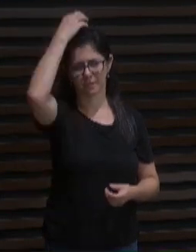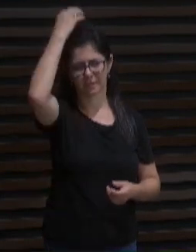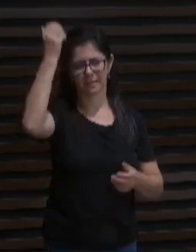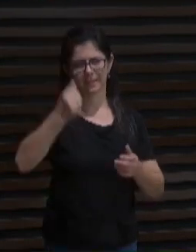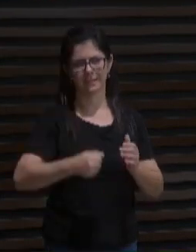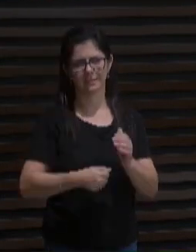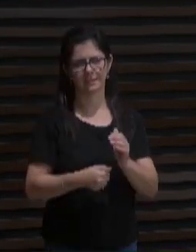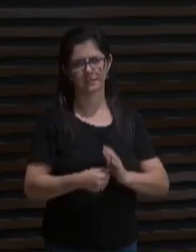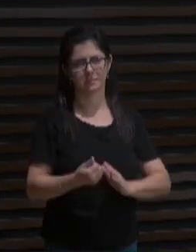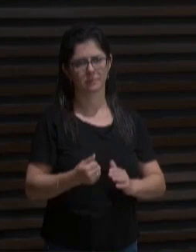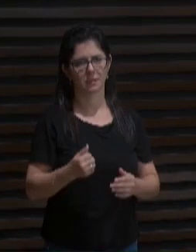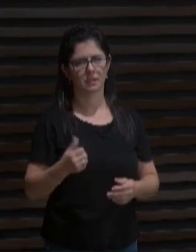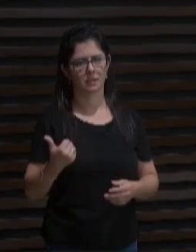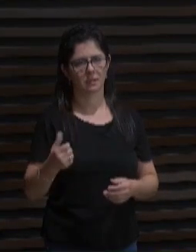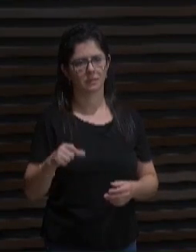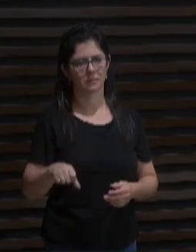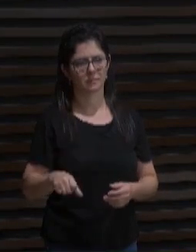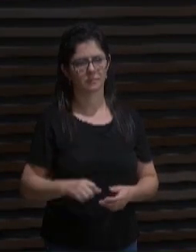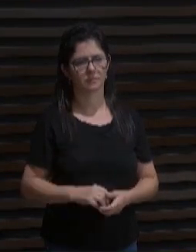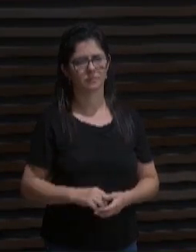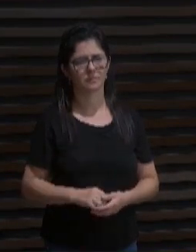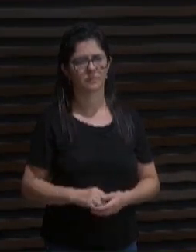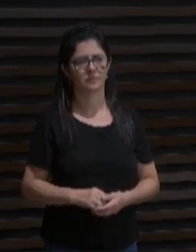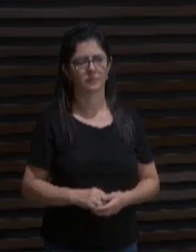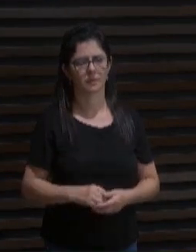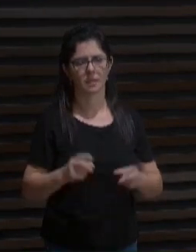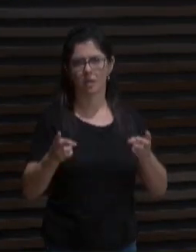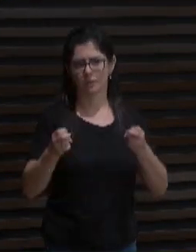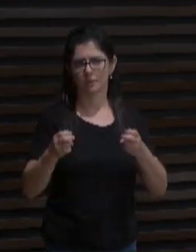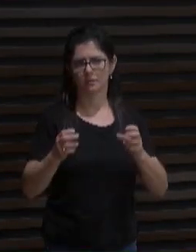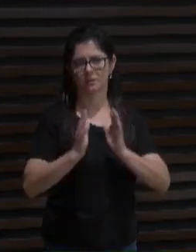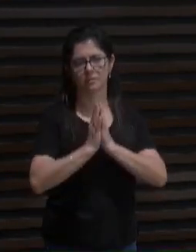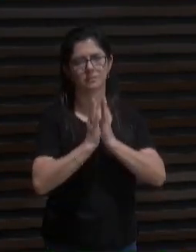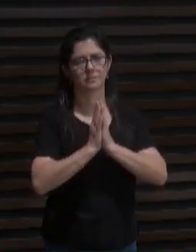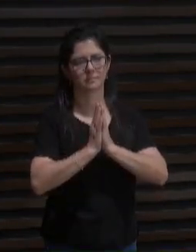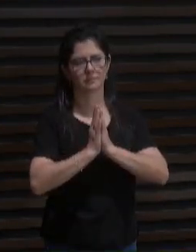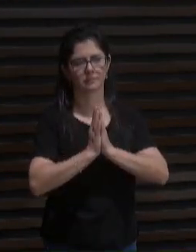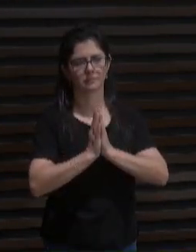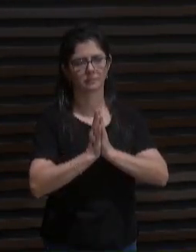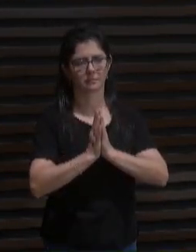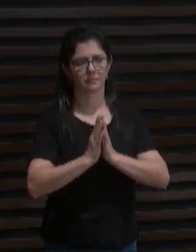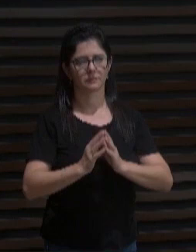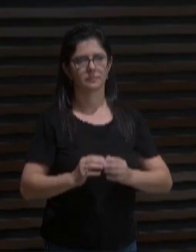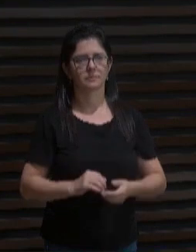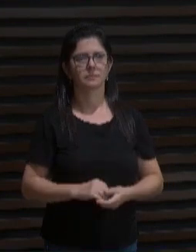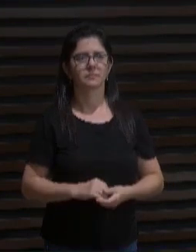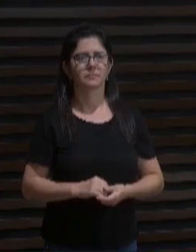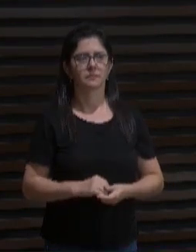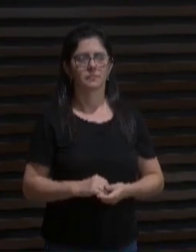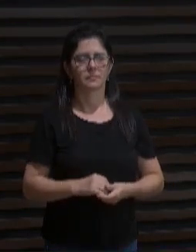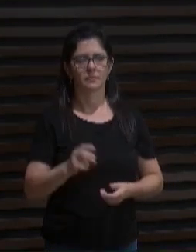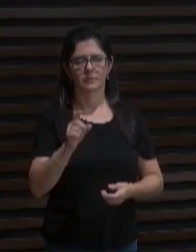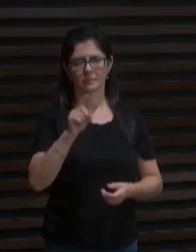são poucos versículos, mas presta atenção nessa oração aqui. Eu vou ler aqui como são quatro versos. Tendo Ezequias recebido a